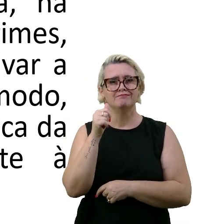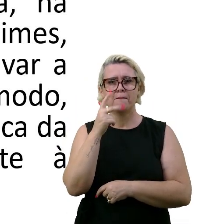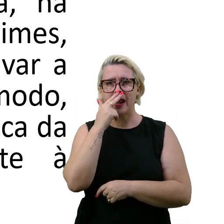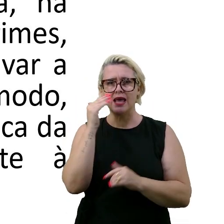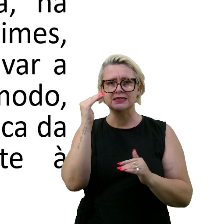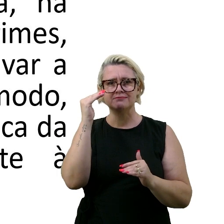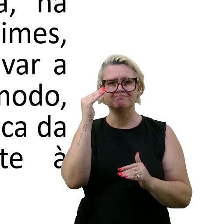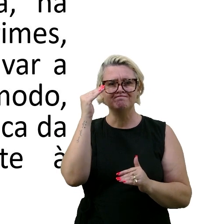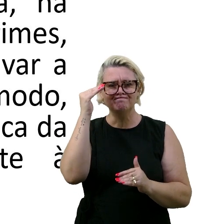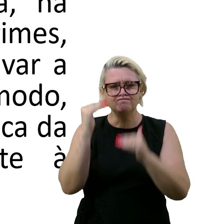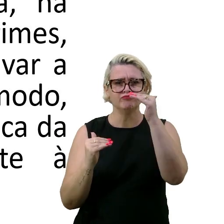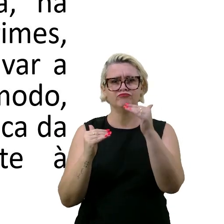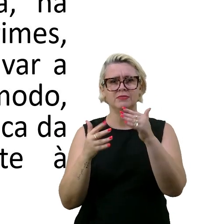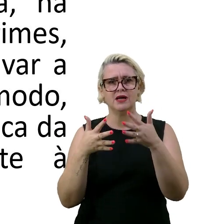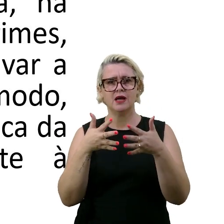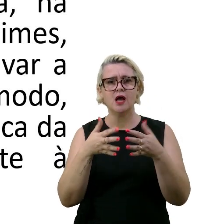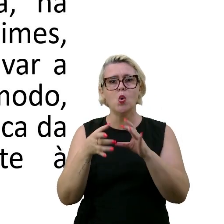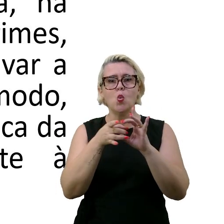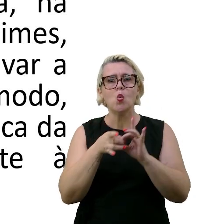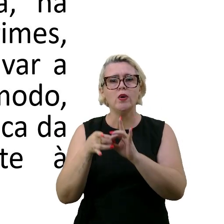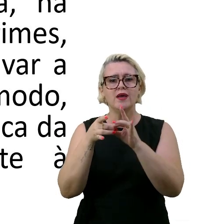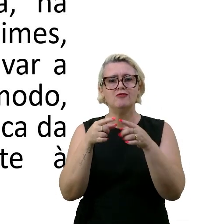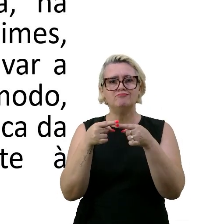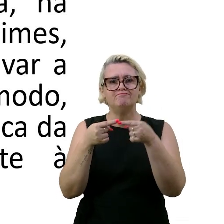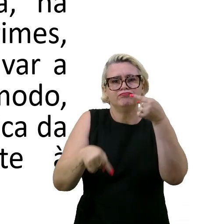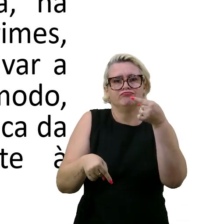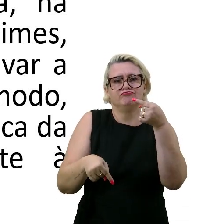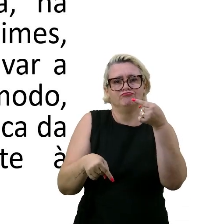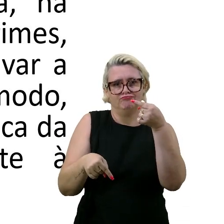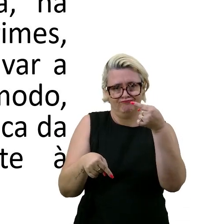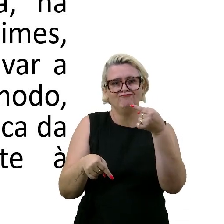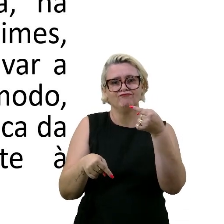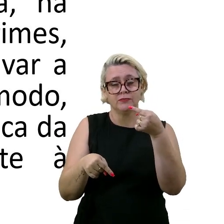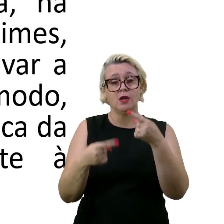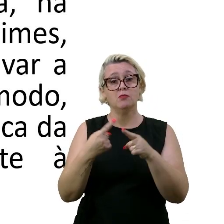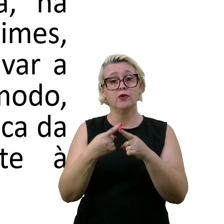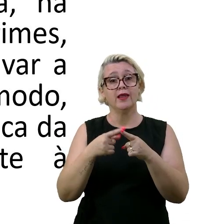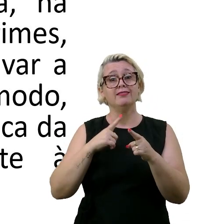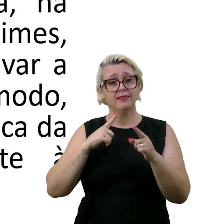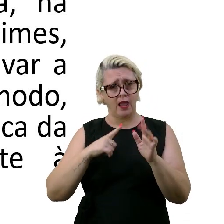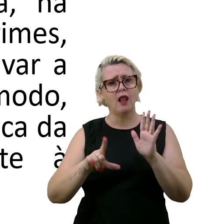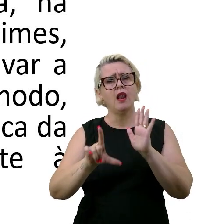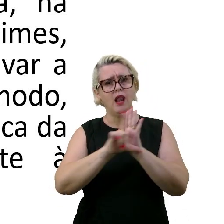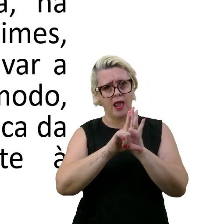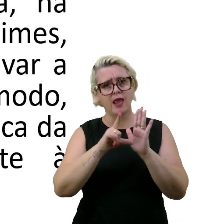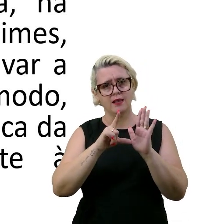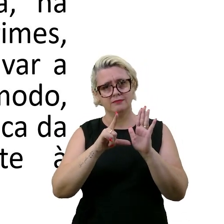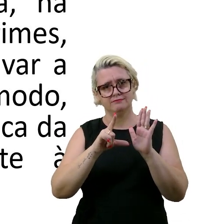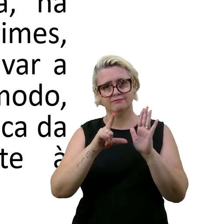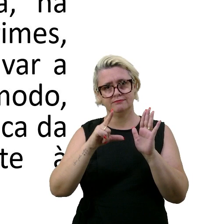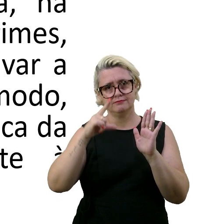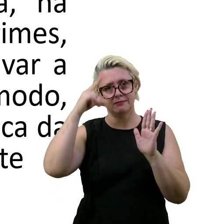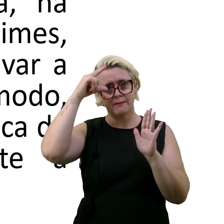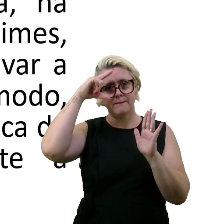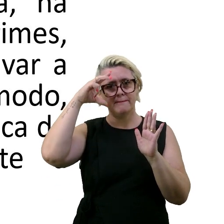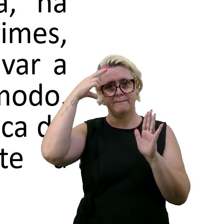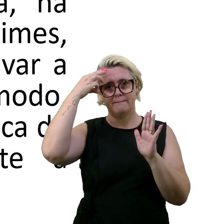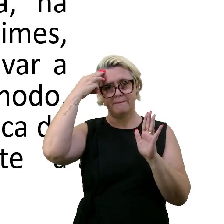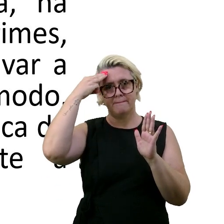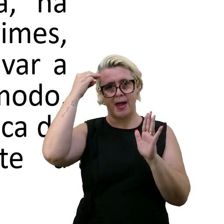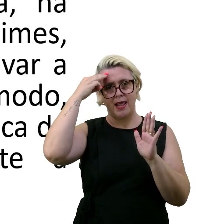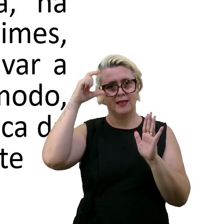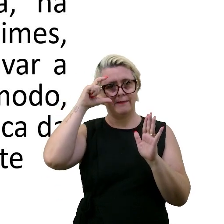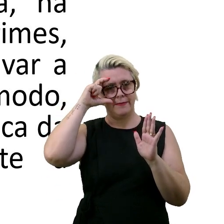harmonia. Haja vista que, embora a Lei Maria da Penha tenha sido um grande progresso em